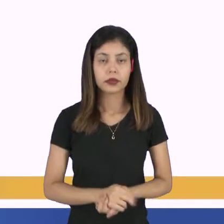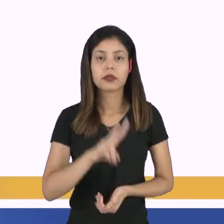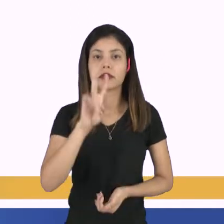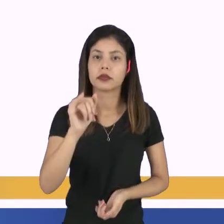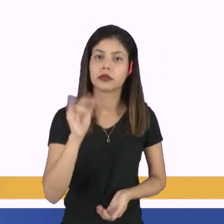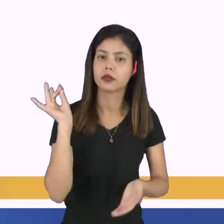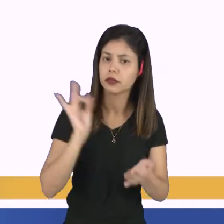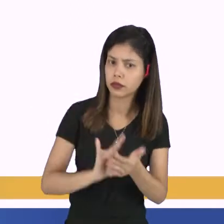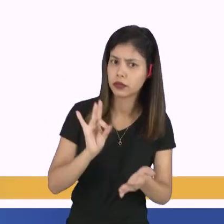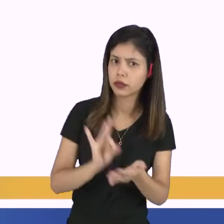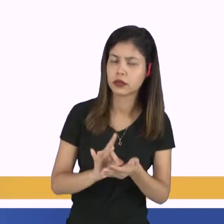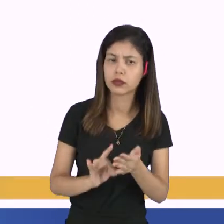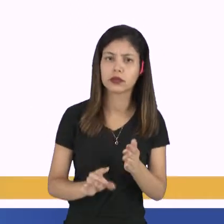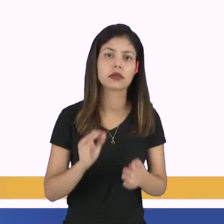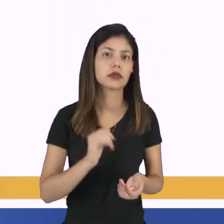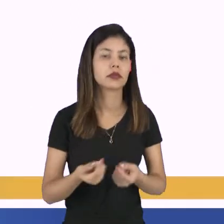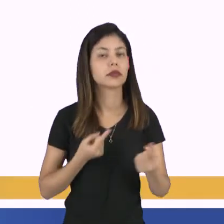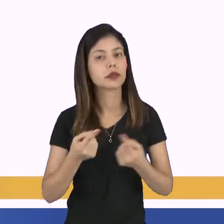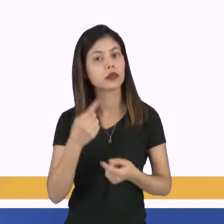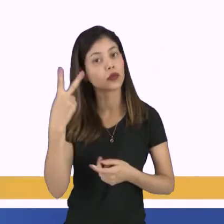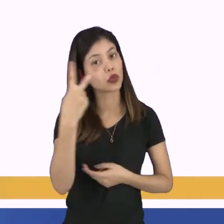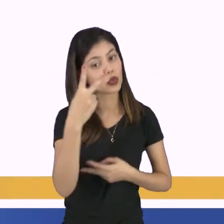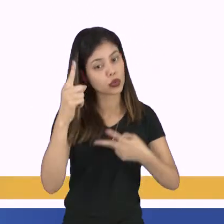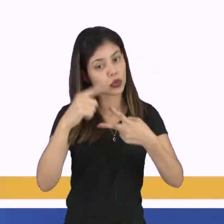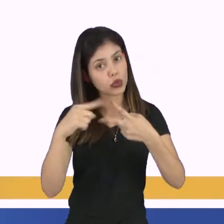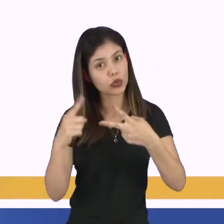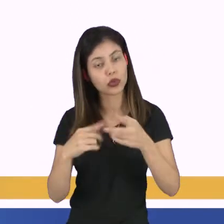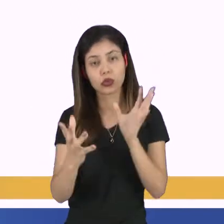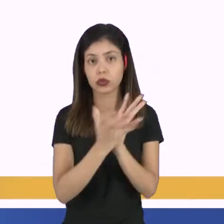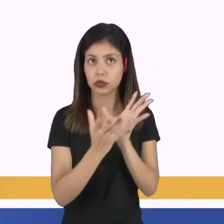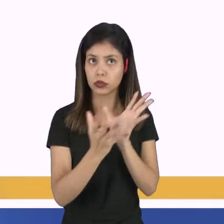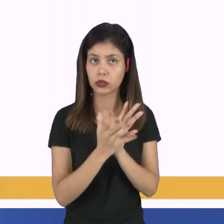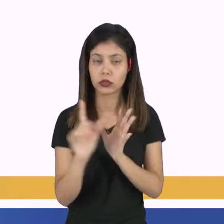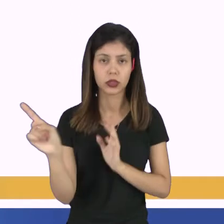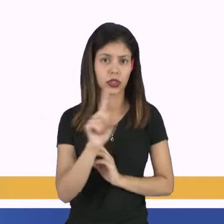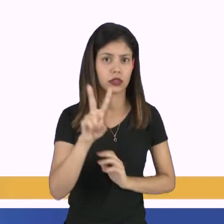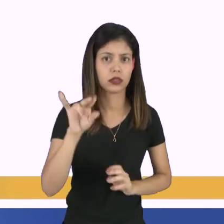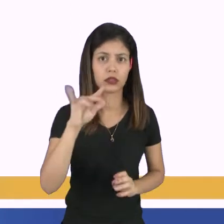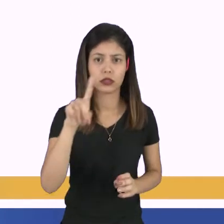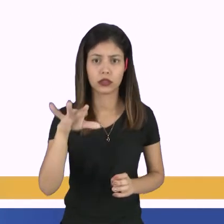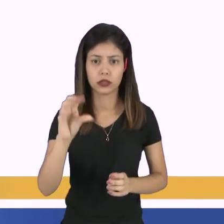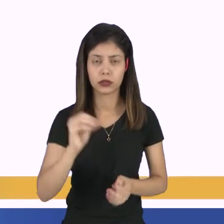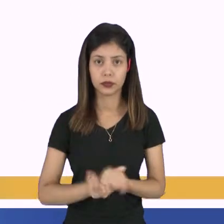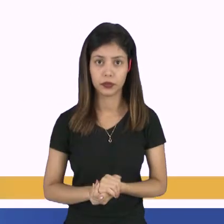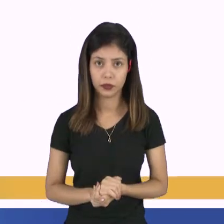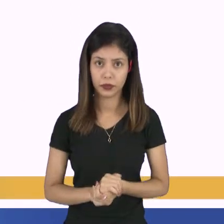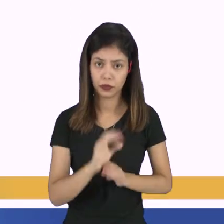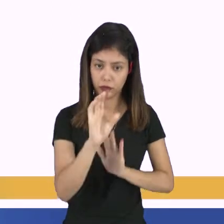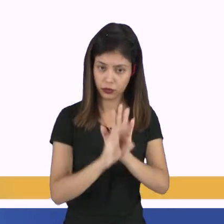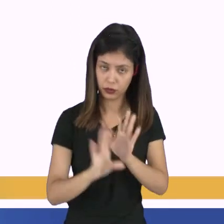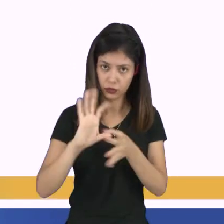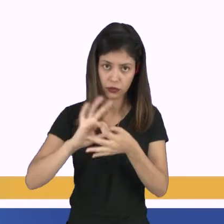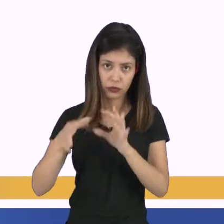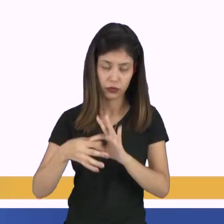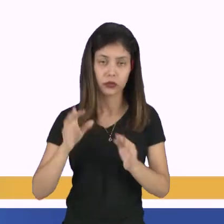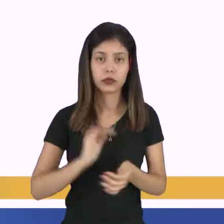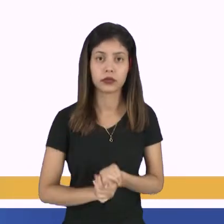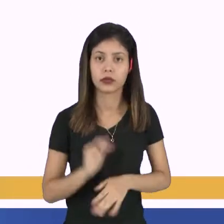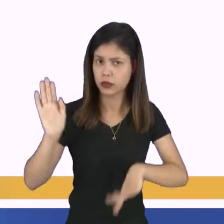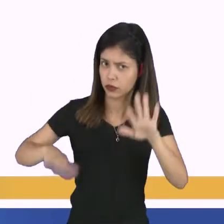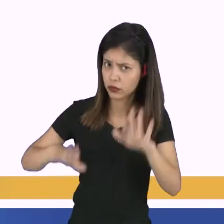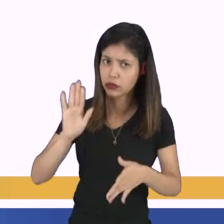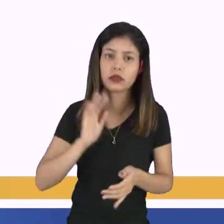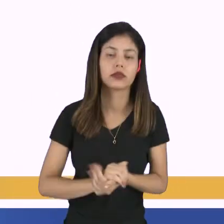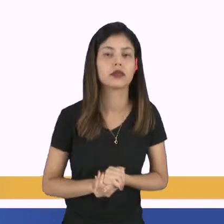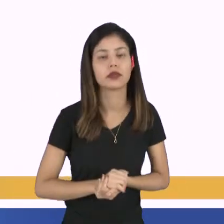na verdade, se constituir como uma relação entre dois conjuntos não vazios. No nosso contexto aqui, nas nossas contextualizações,